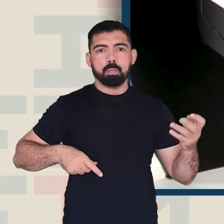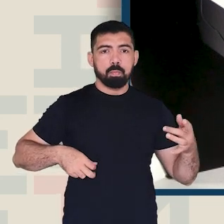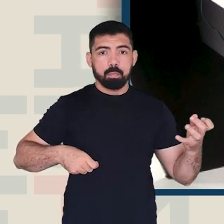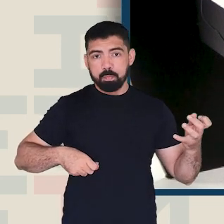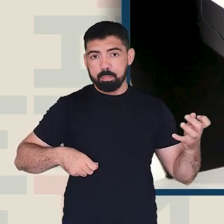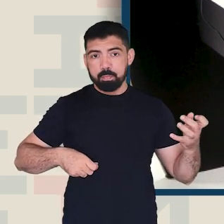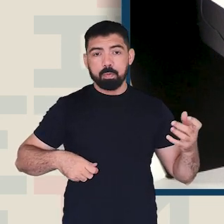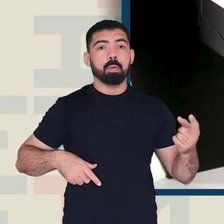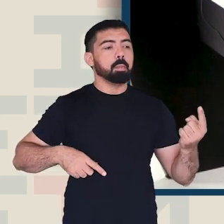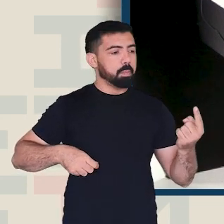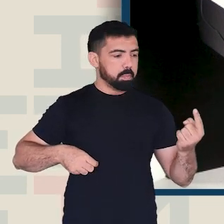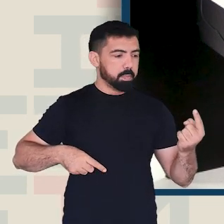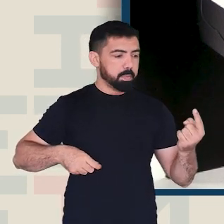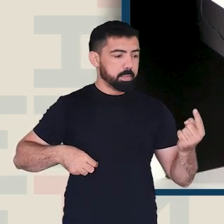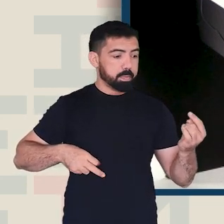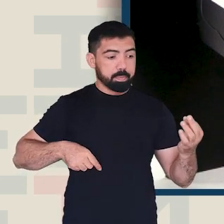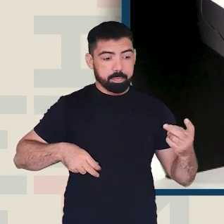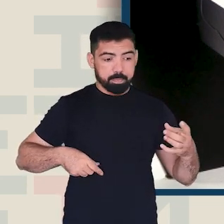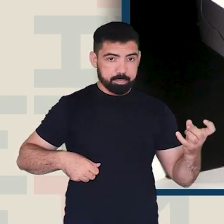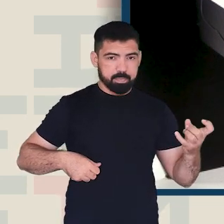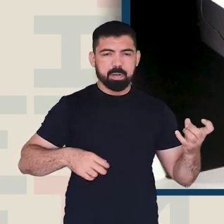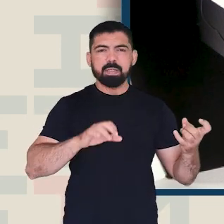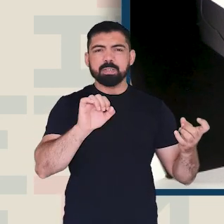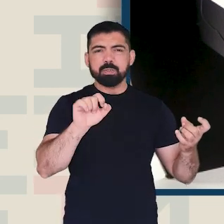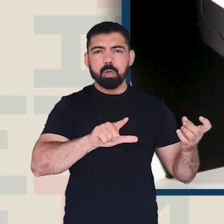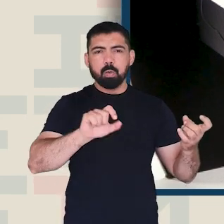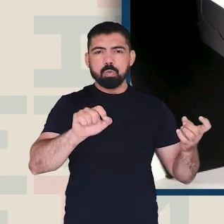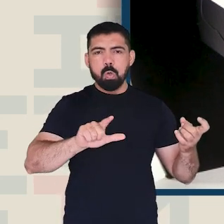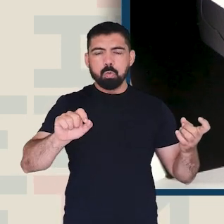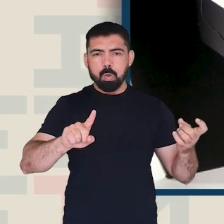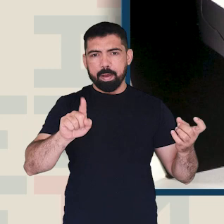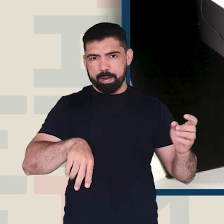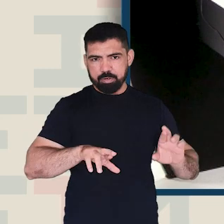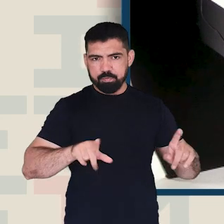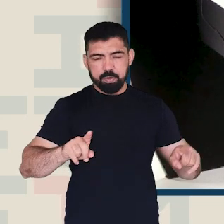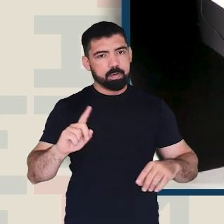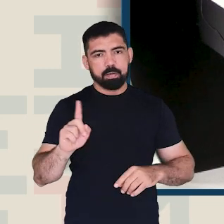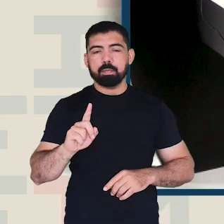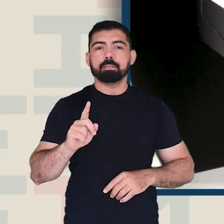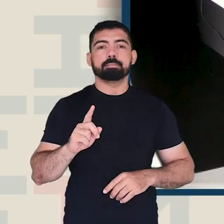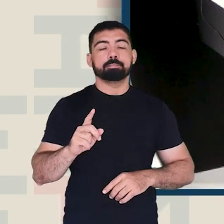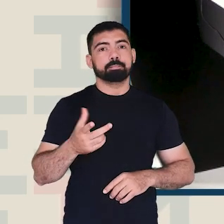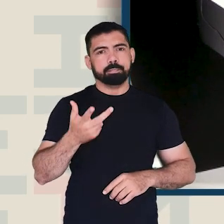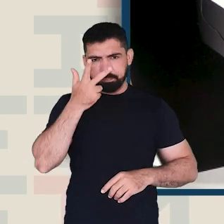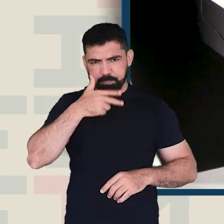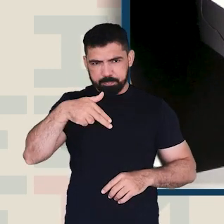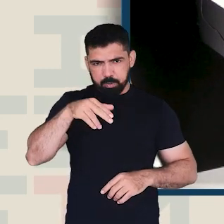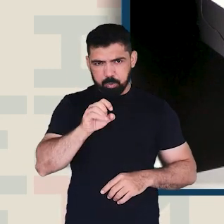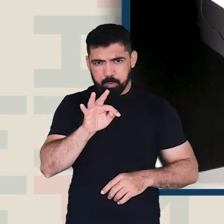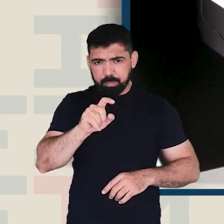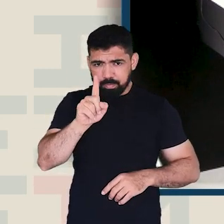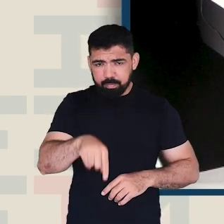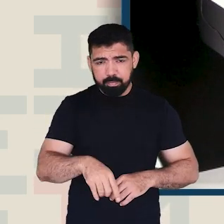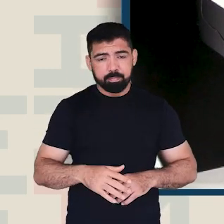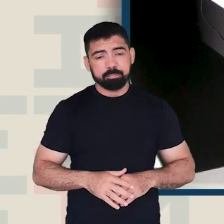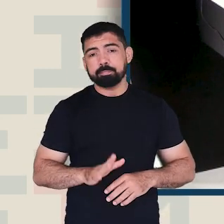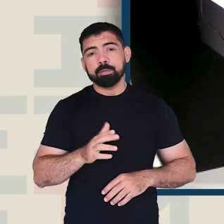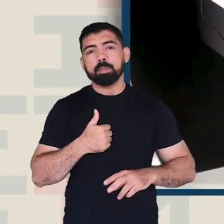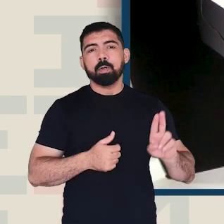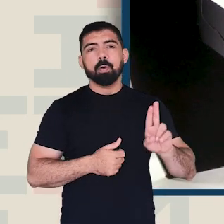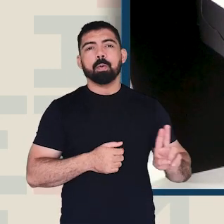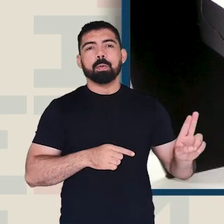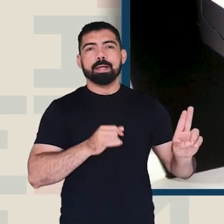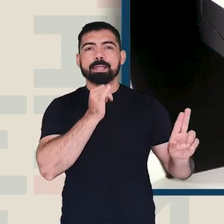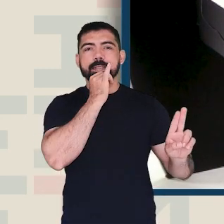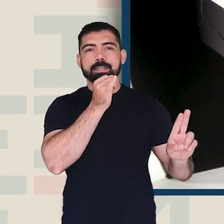repetir várias vezes o sol. É como se repetir o sol não são notas diferentes. Mas é a mesma nota. Tá, mas se você... Eu uso para esse